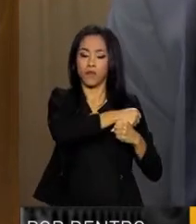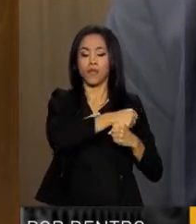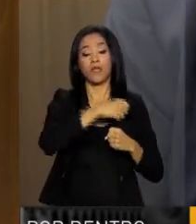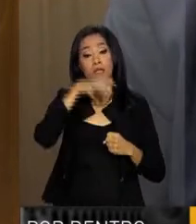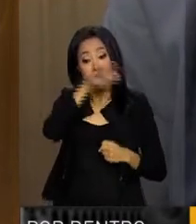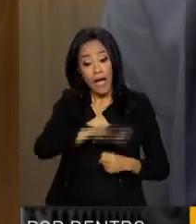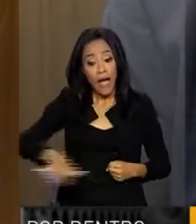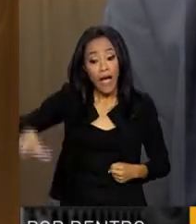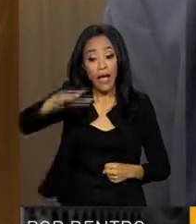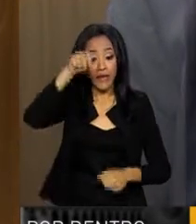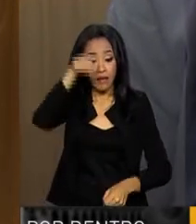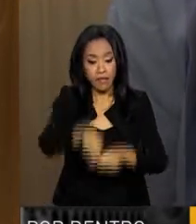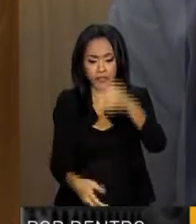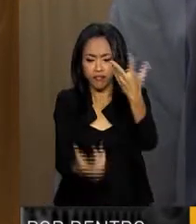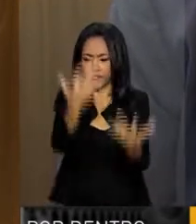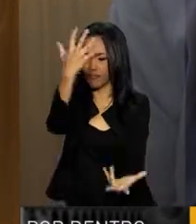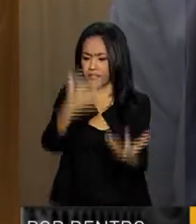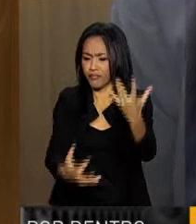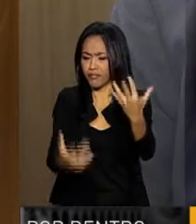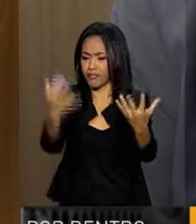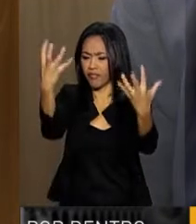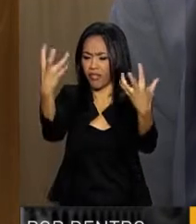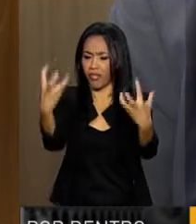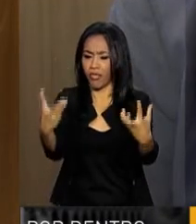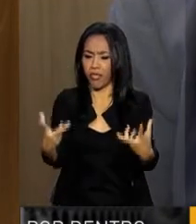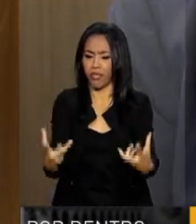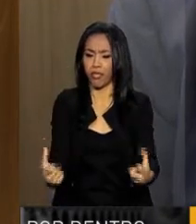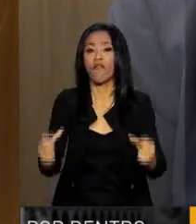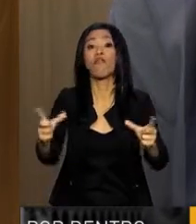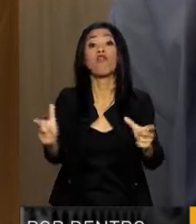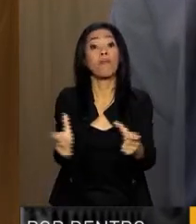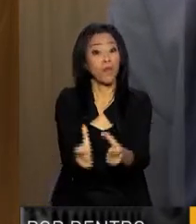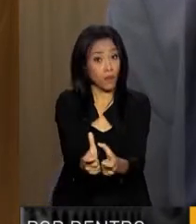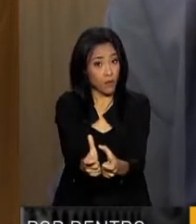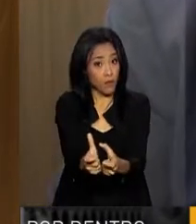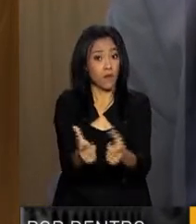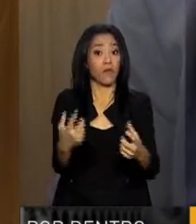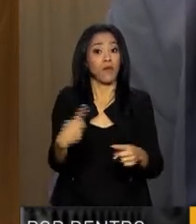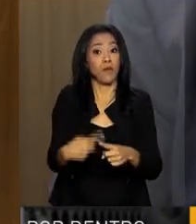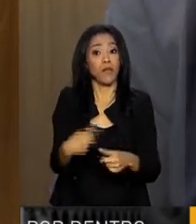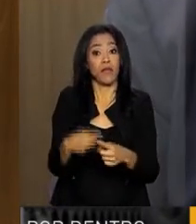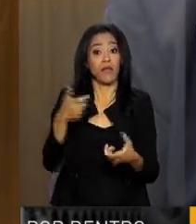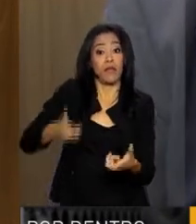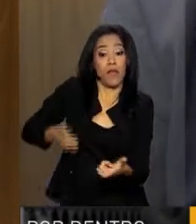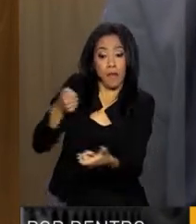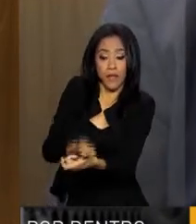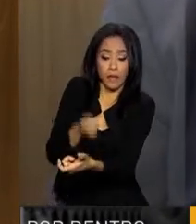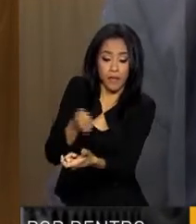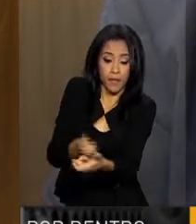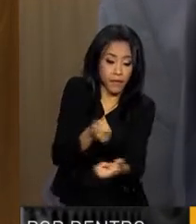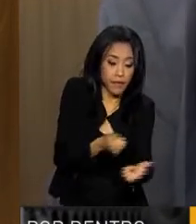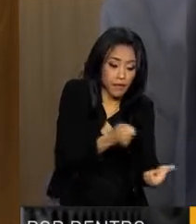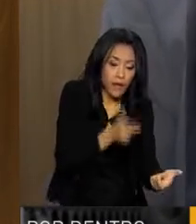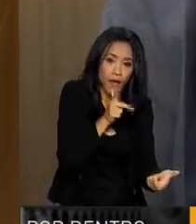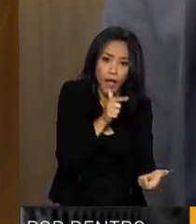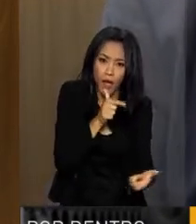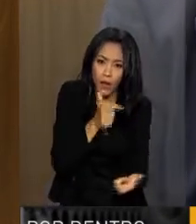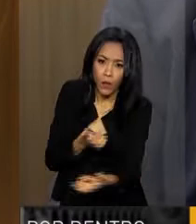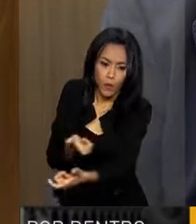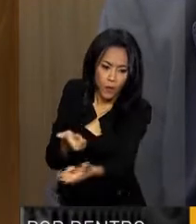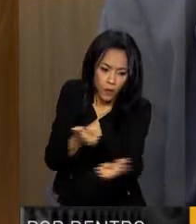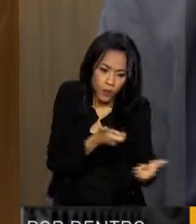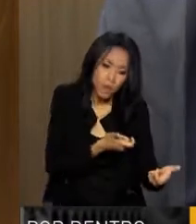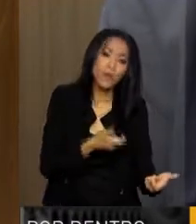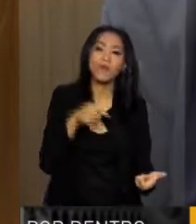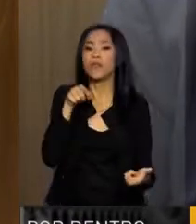foi menor porque porque nós organizamos brigadas fizemos é pré prevenção e isso